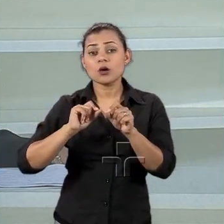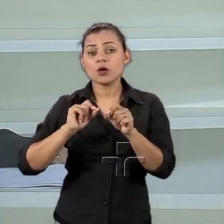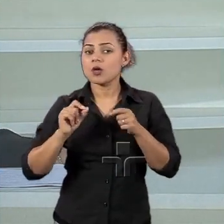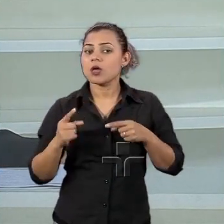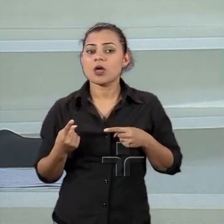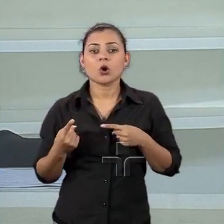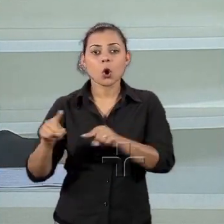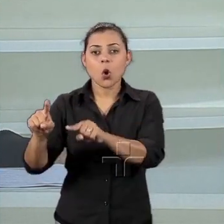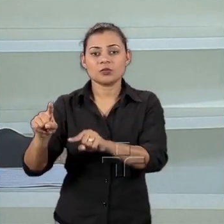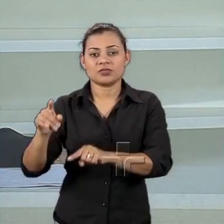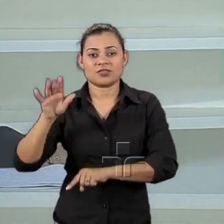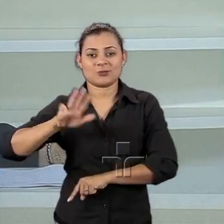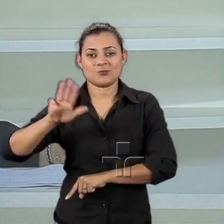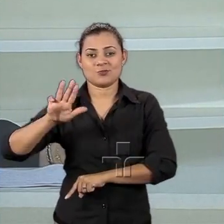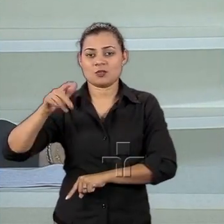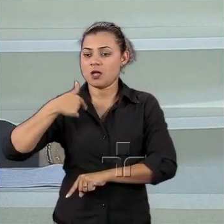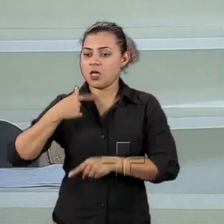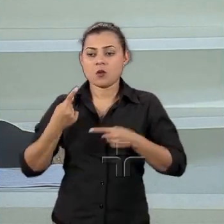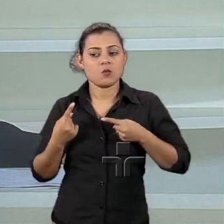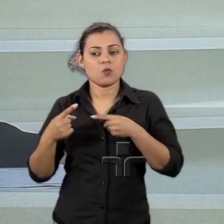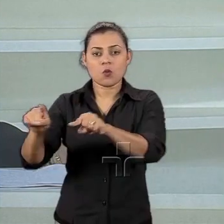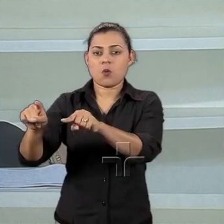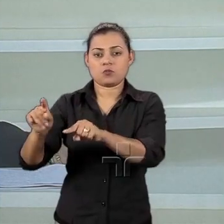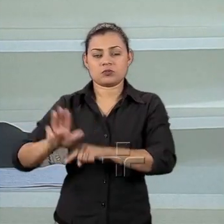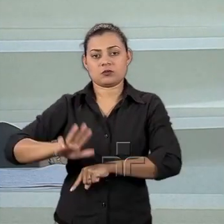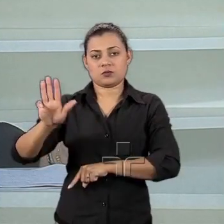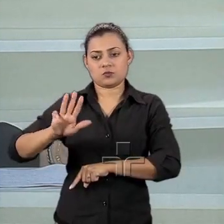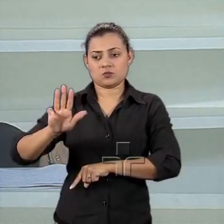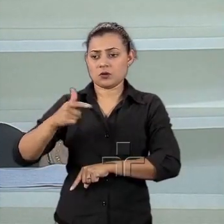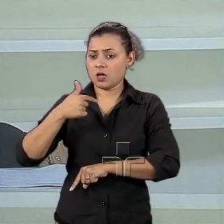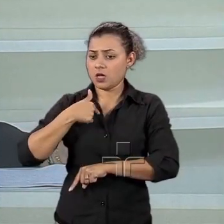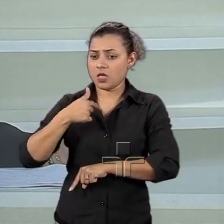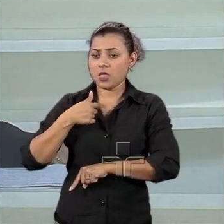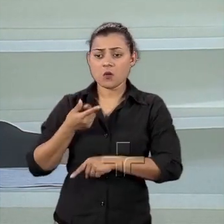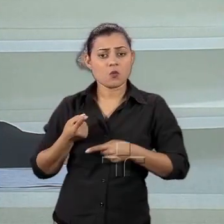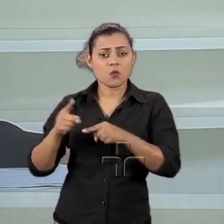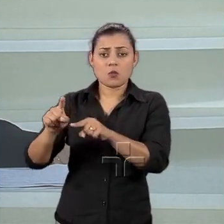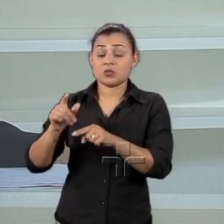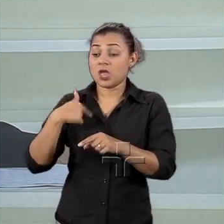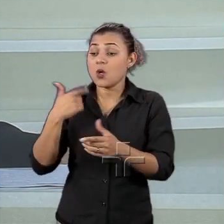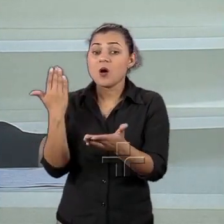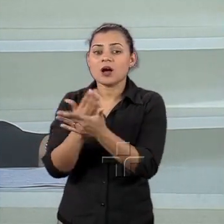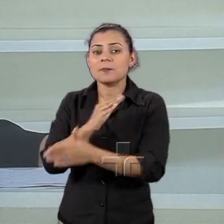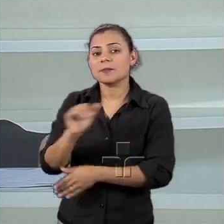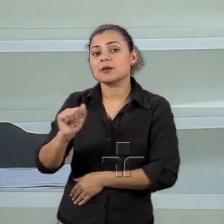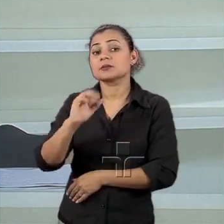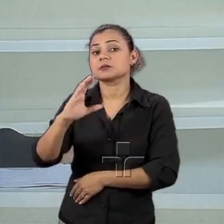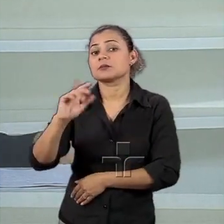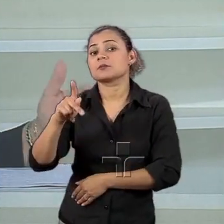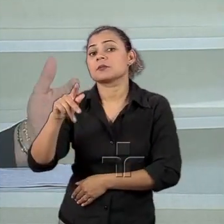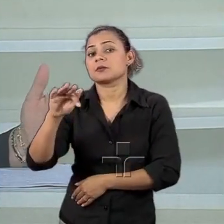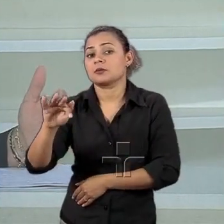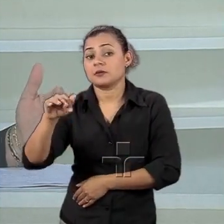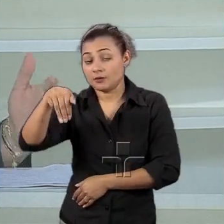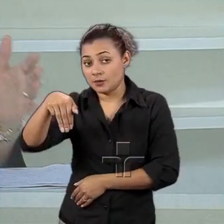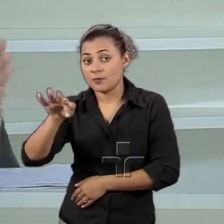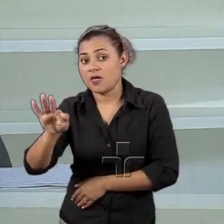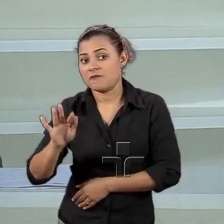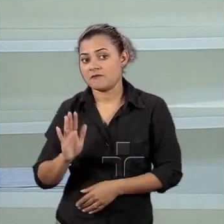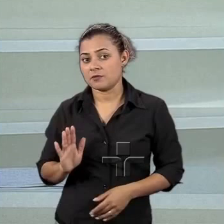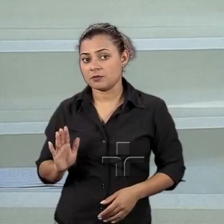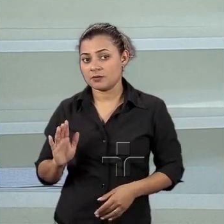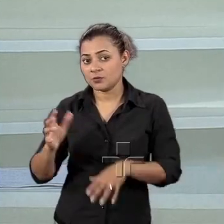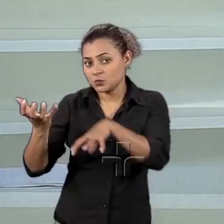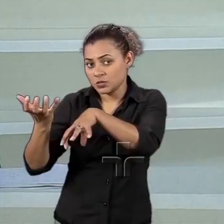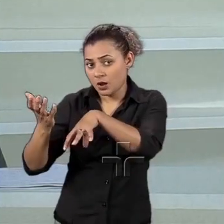oposição ferrenha. Eu fui a relatora que acabou com a CPMF no Senado. Então, para mim,